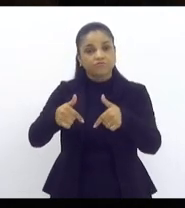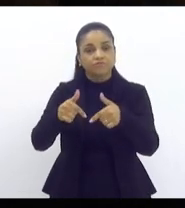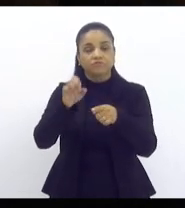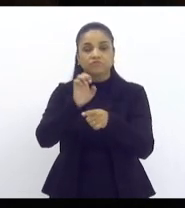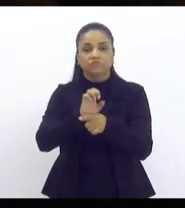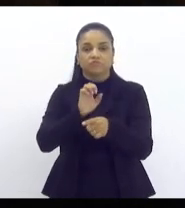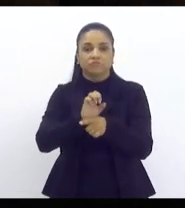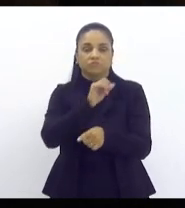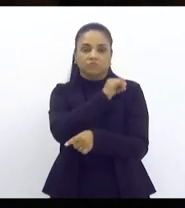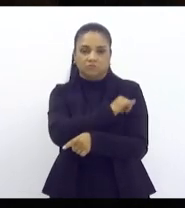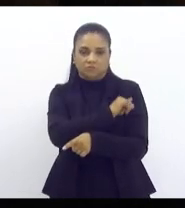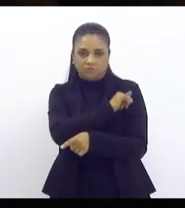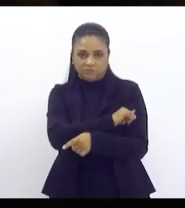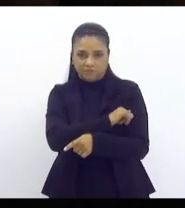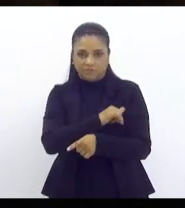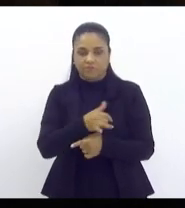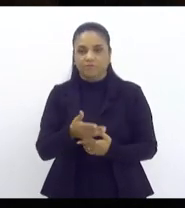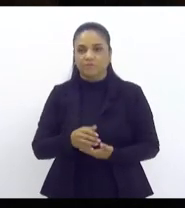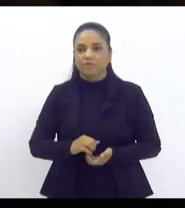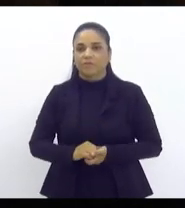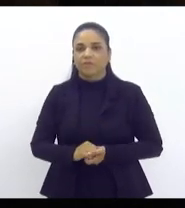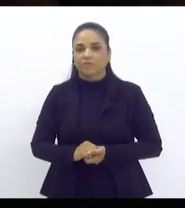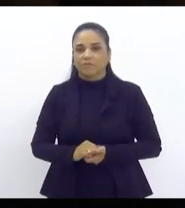do Rio de Janeiro.